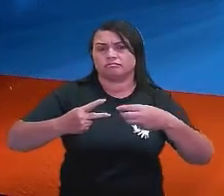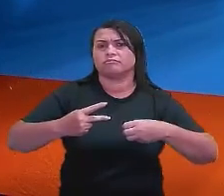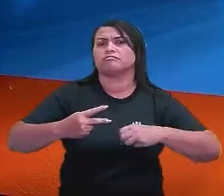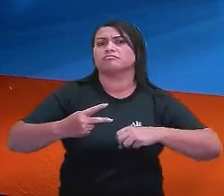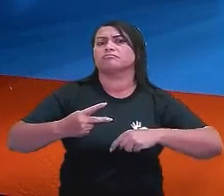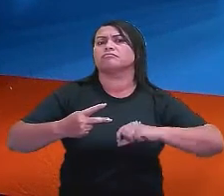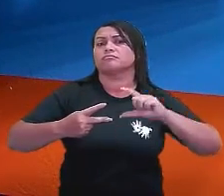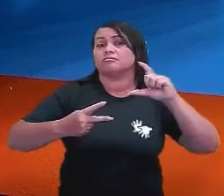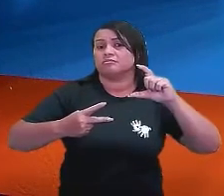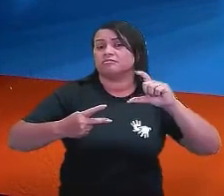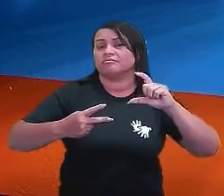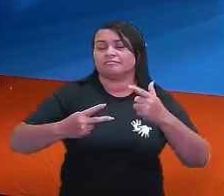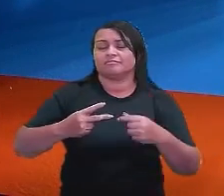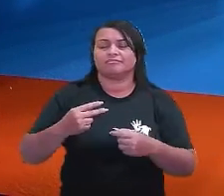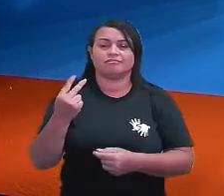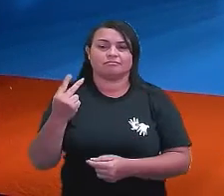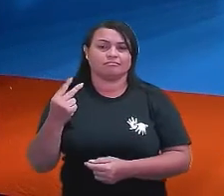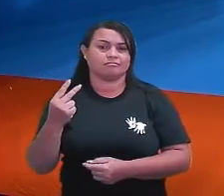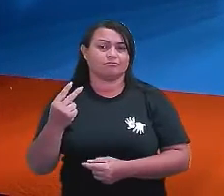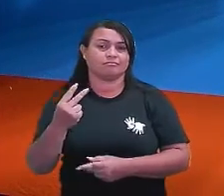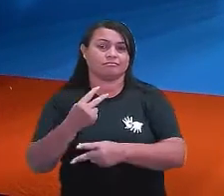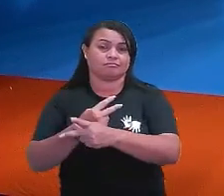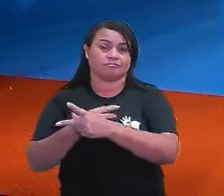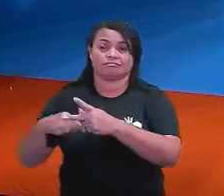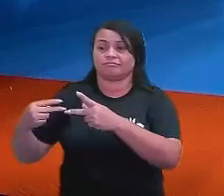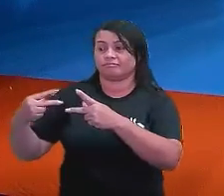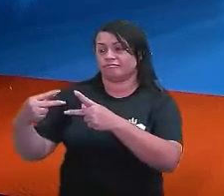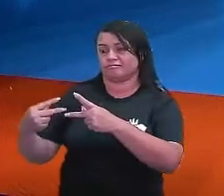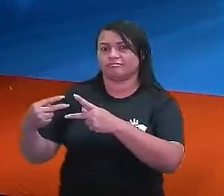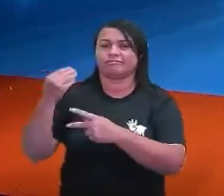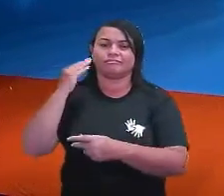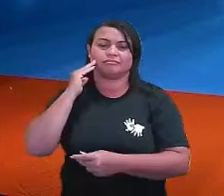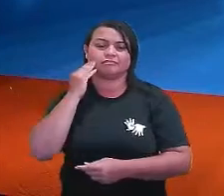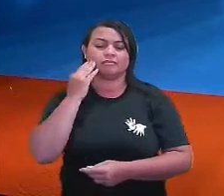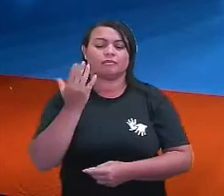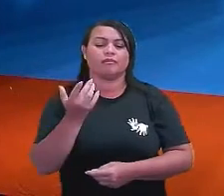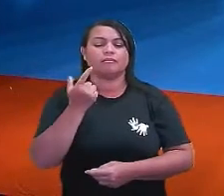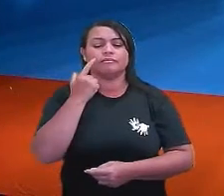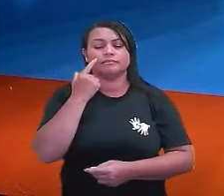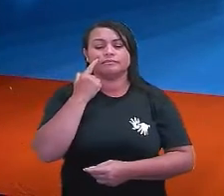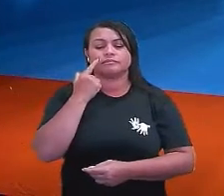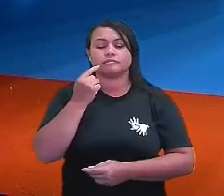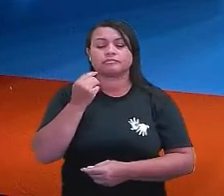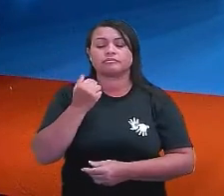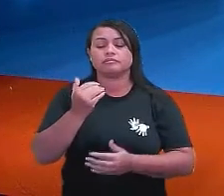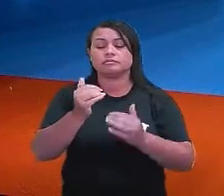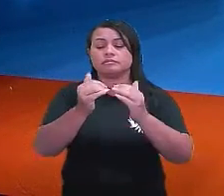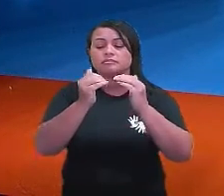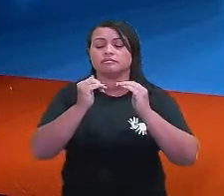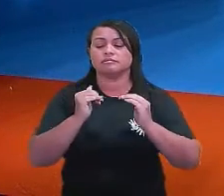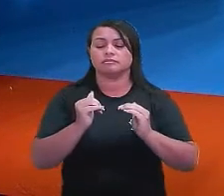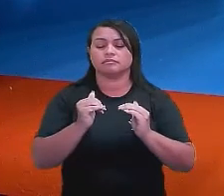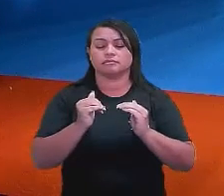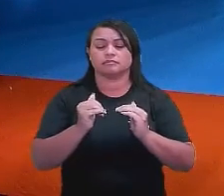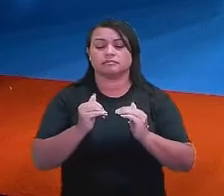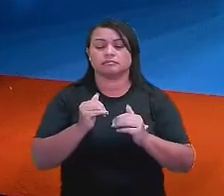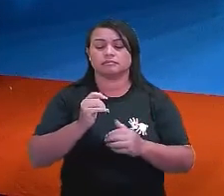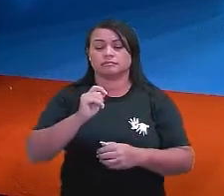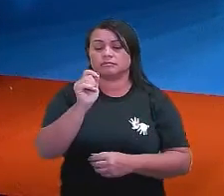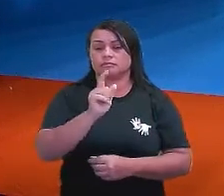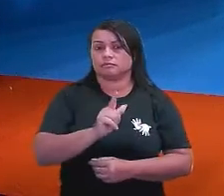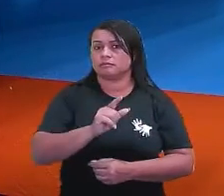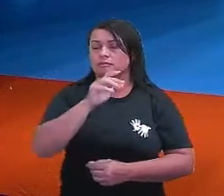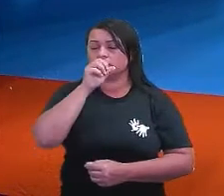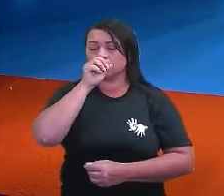por isso que 3/8 é maior do que 2/8. Agora, vou fazer aqui embaixo, ó, o azul